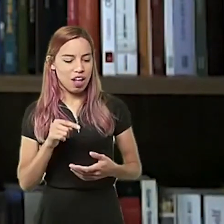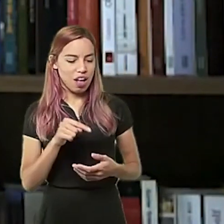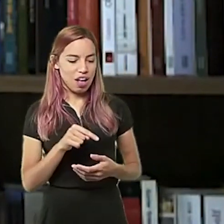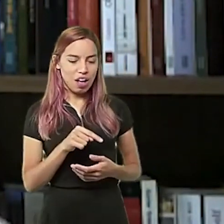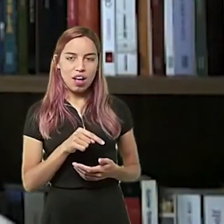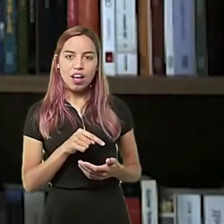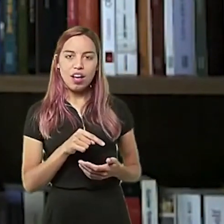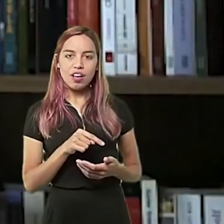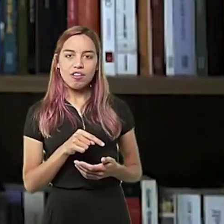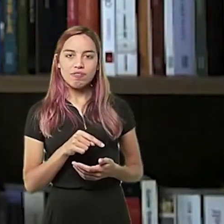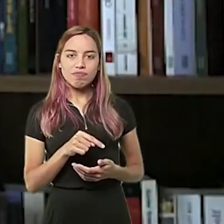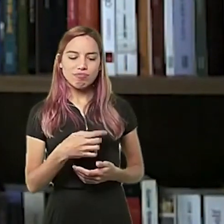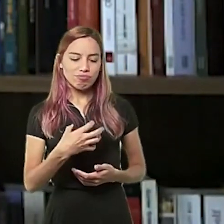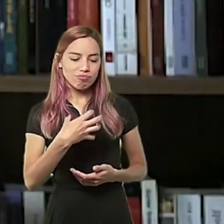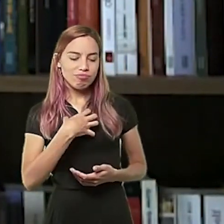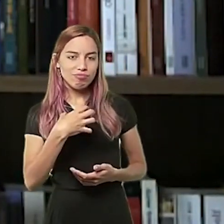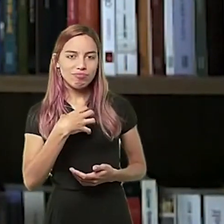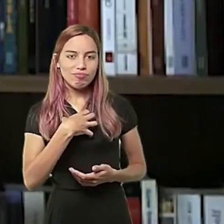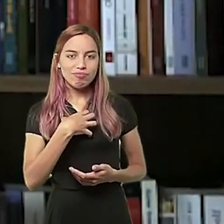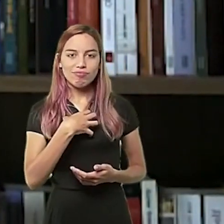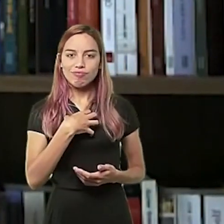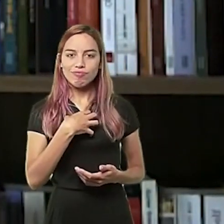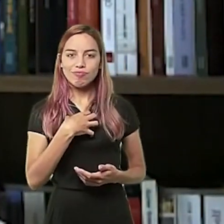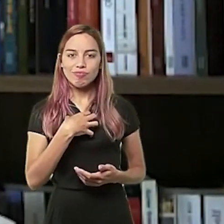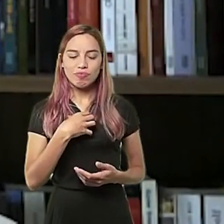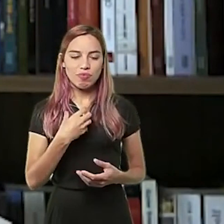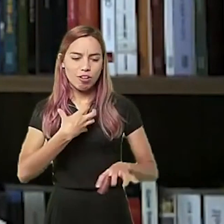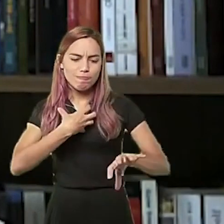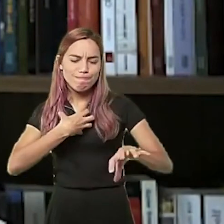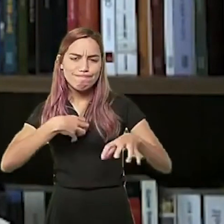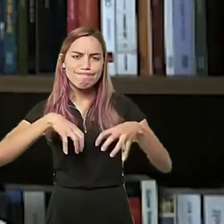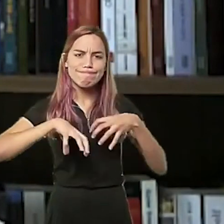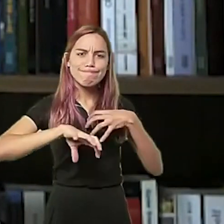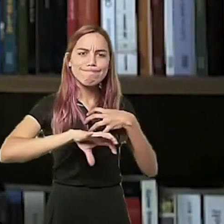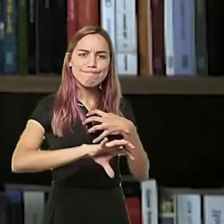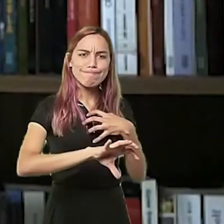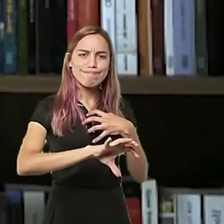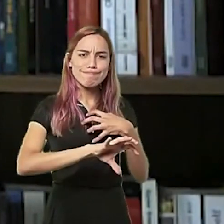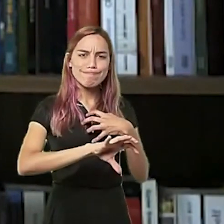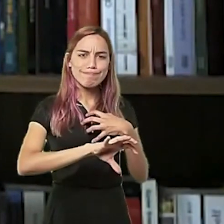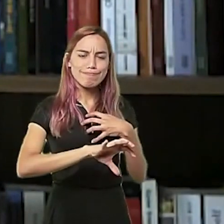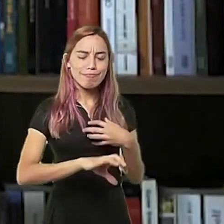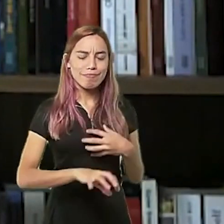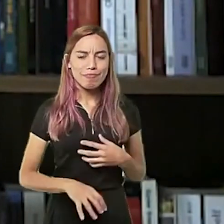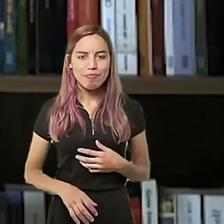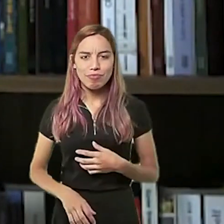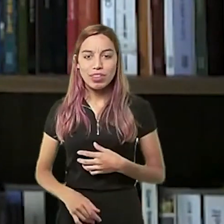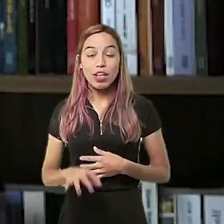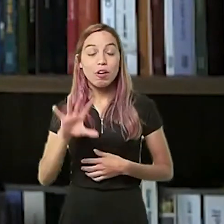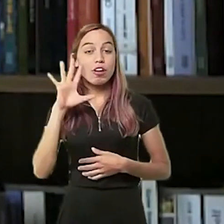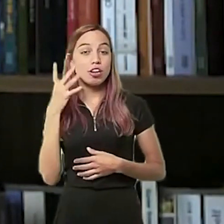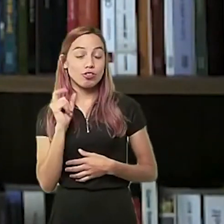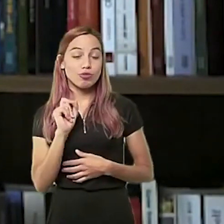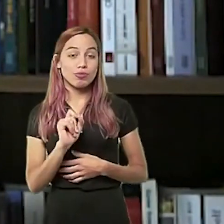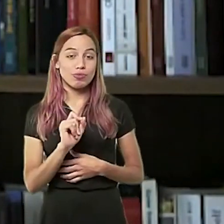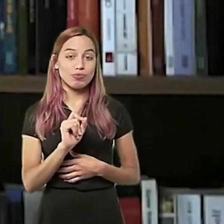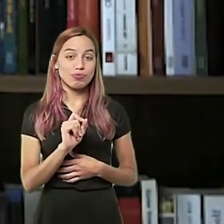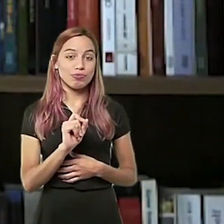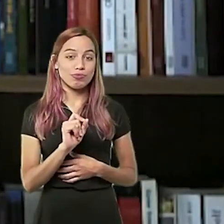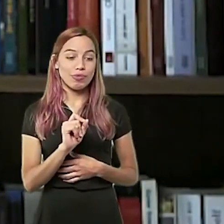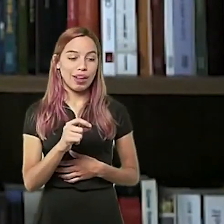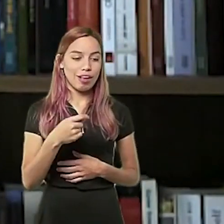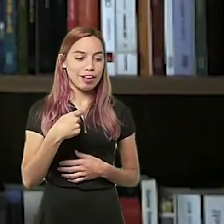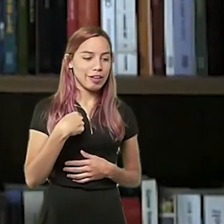gente consegue sentir empatia. Então, acho que nessas minhas